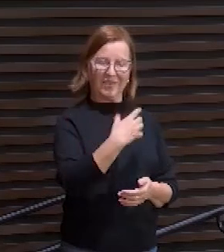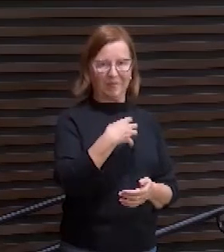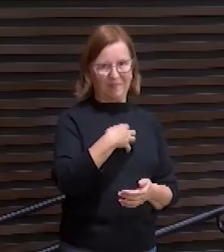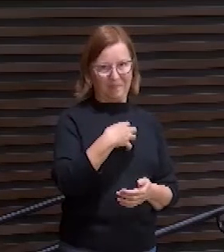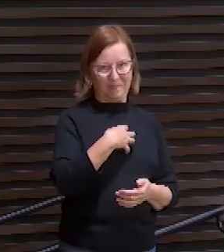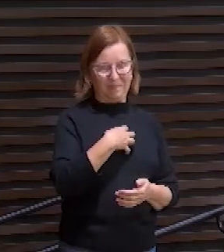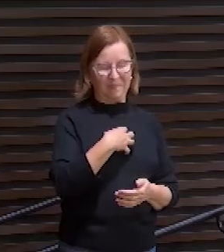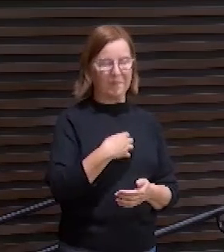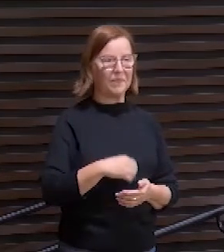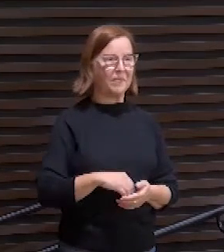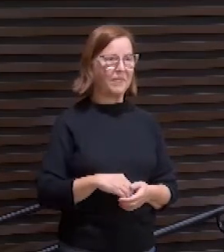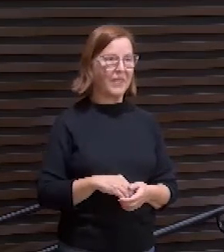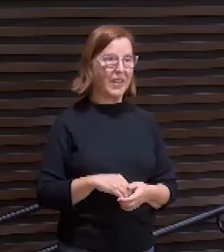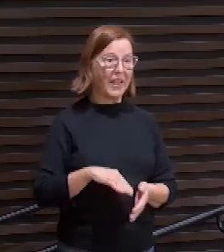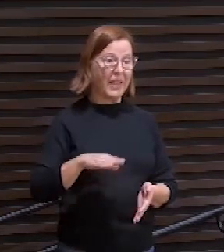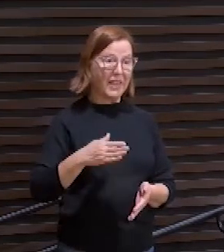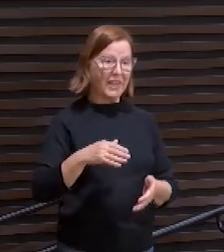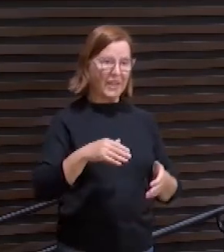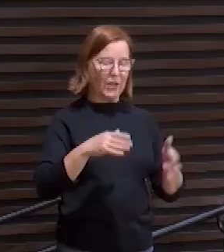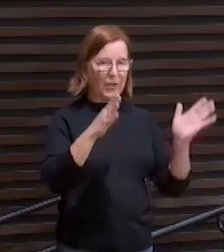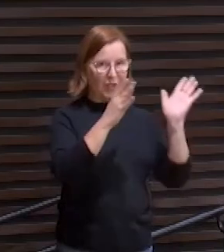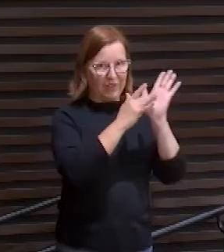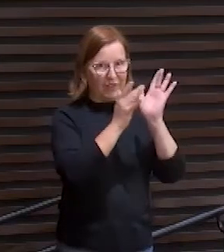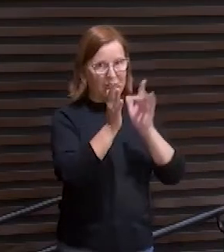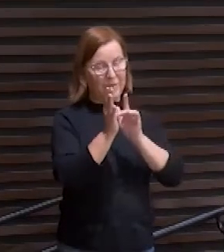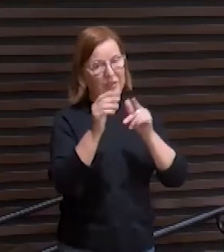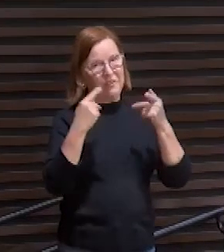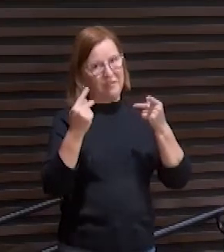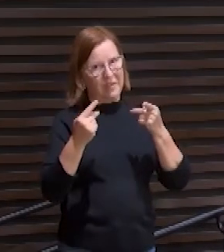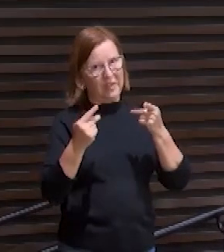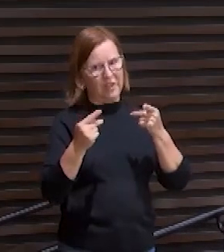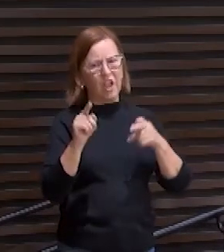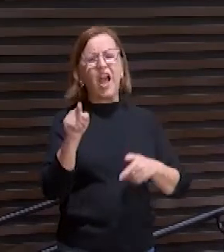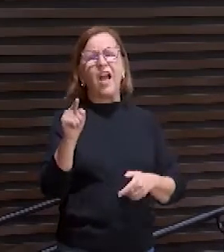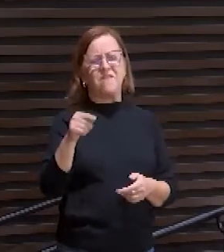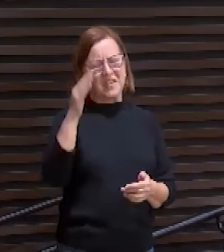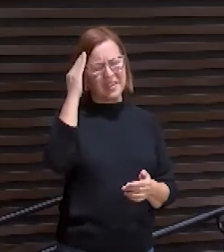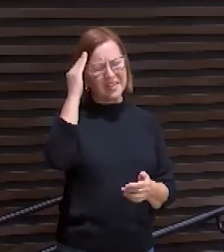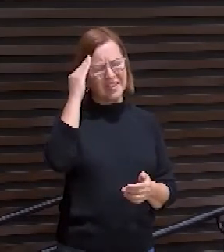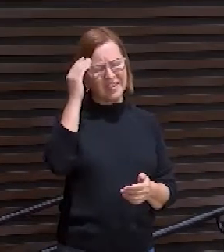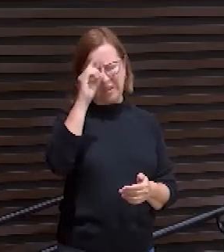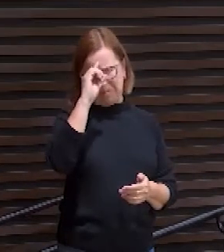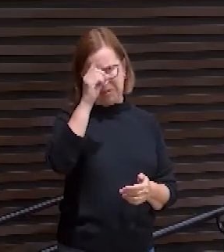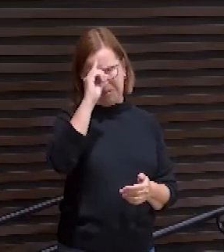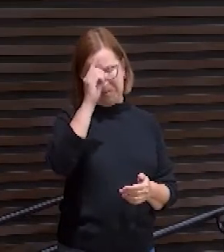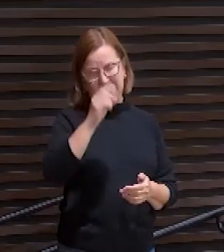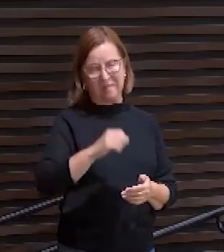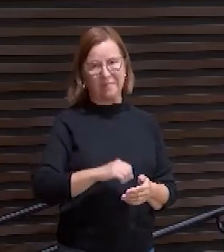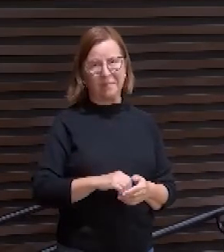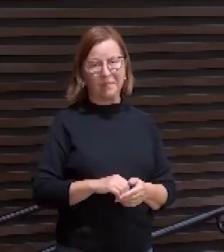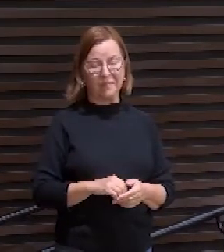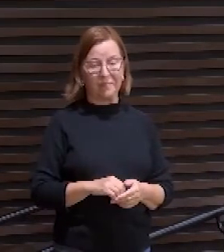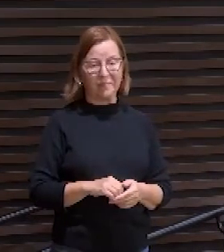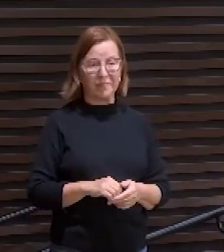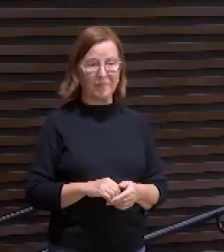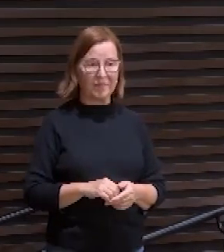Então aqui, Jesus afirma, sabes os mandamentos. E aí, no versículo